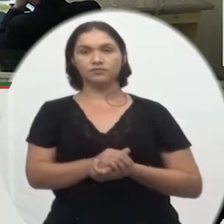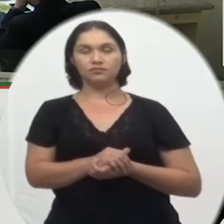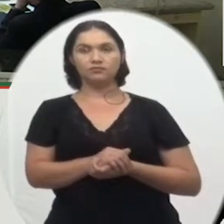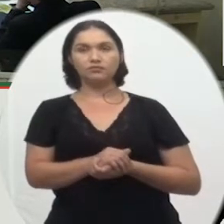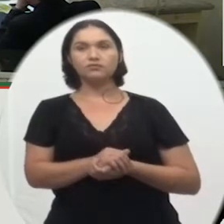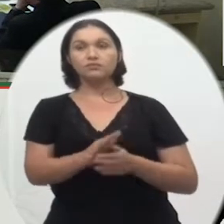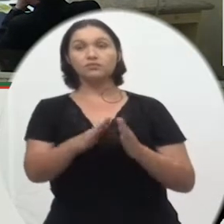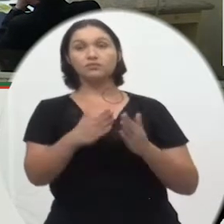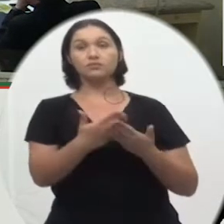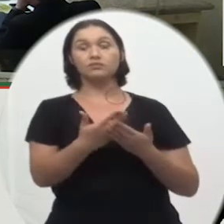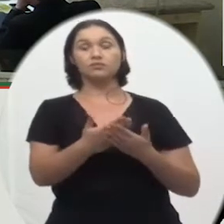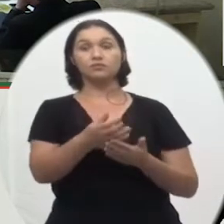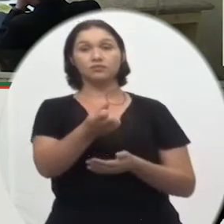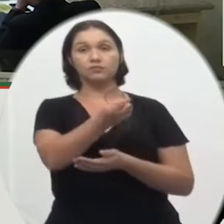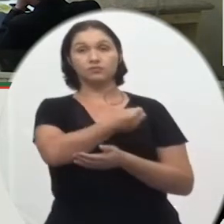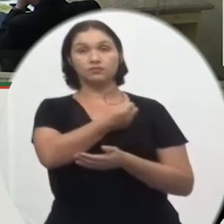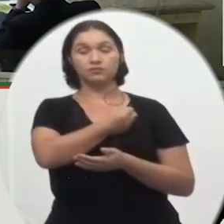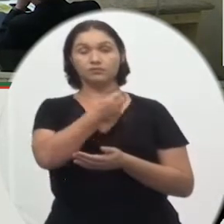Requerimento número